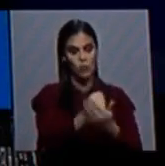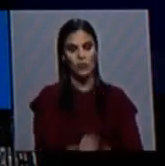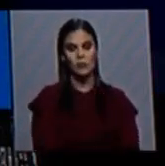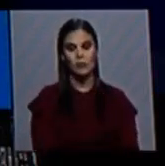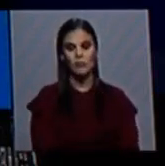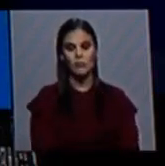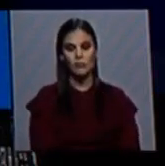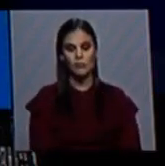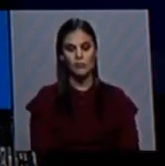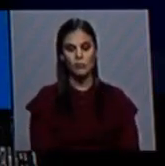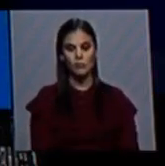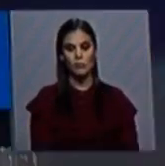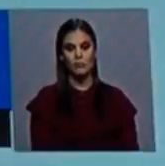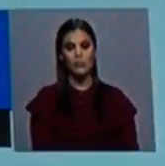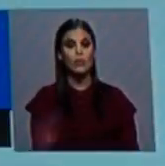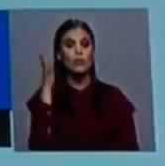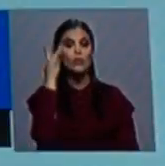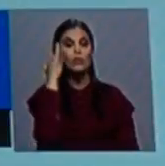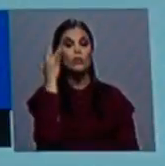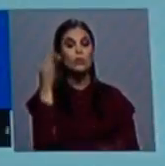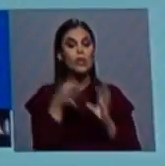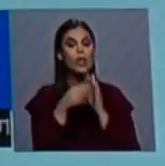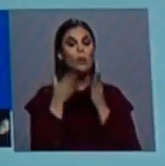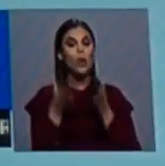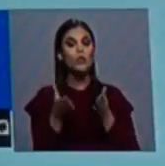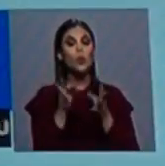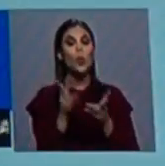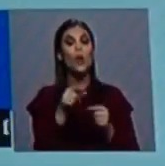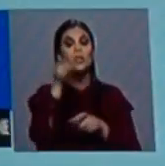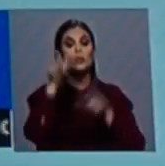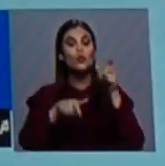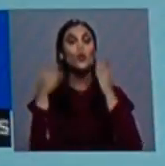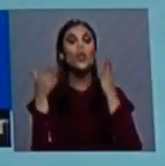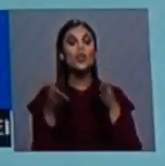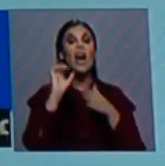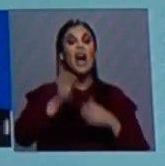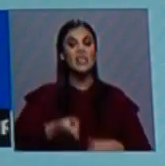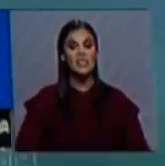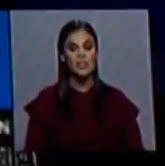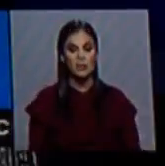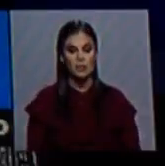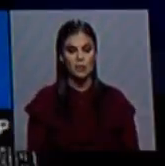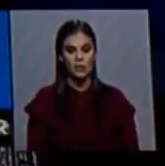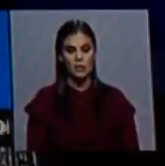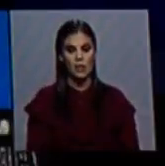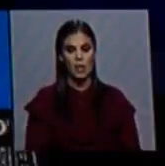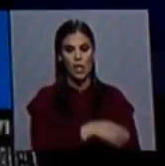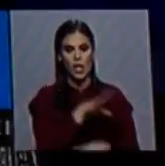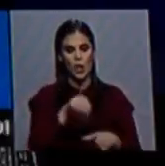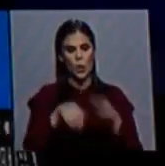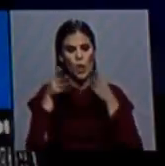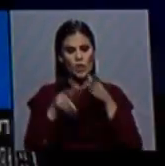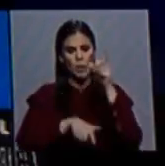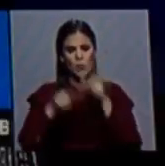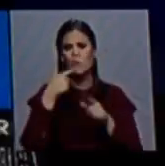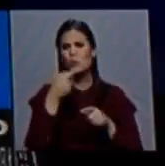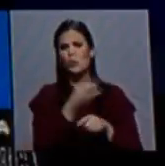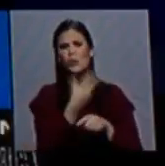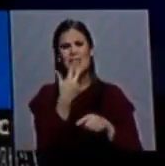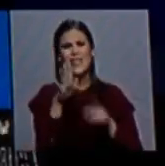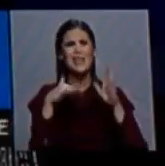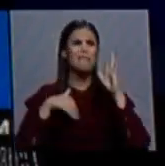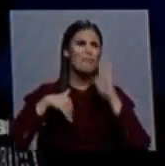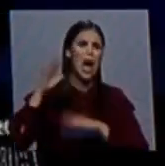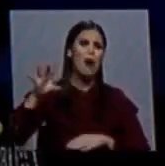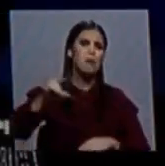tem números sobre essa ajuda? Chega a quantas pessoas ajuda? Nós chegamos a centenas de pessoas, espalhadas para os